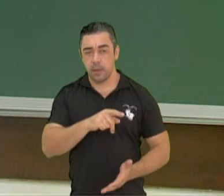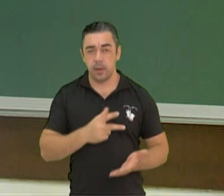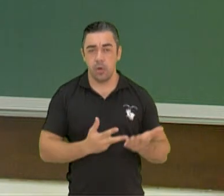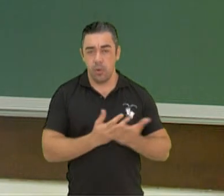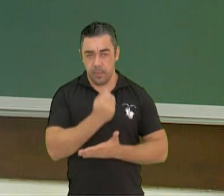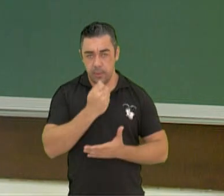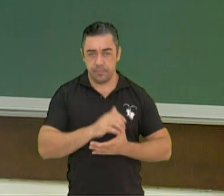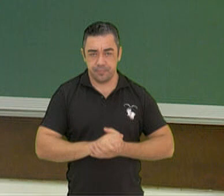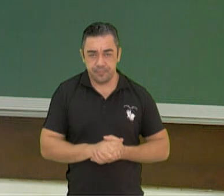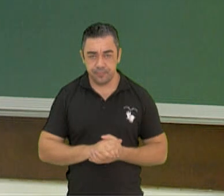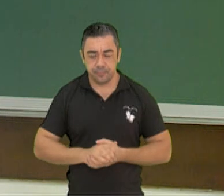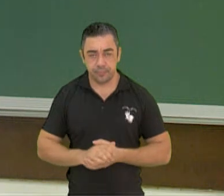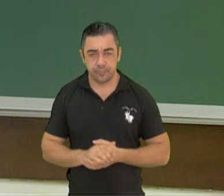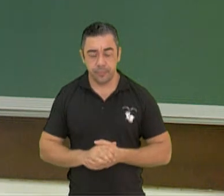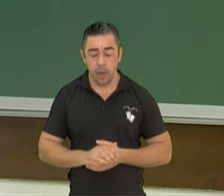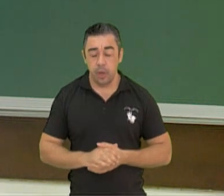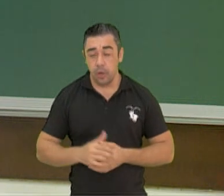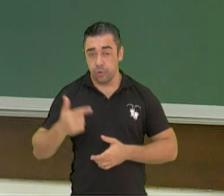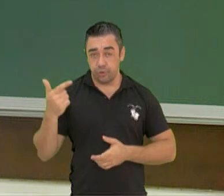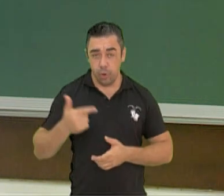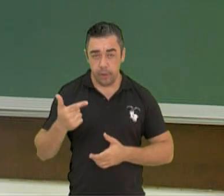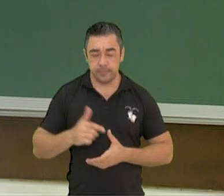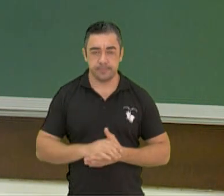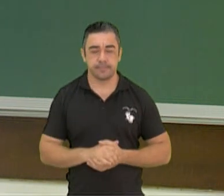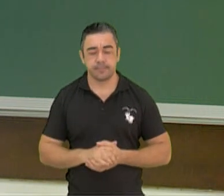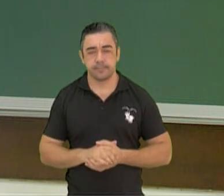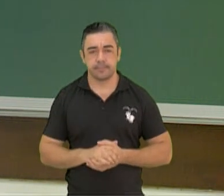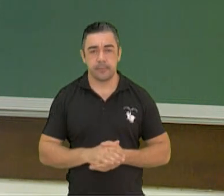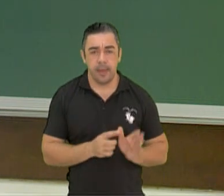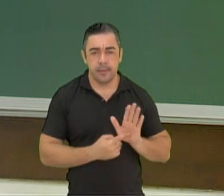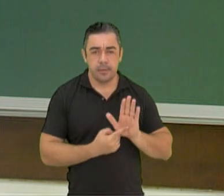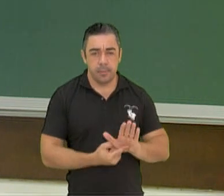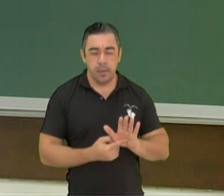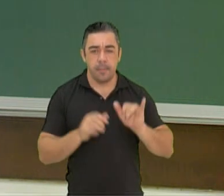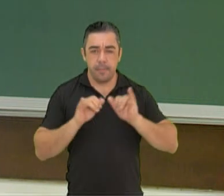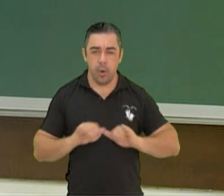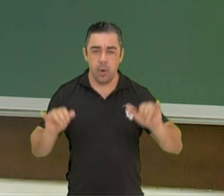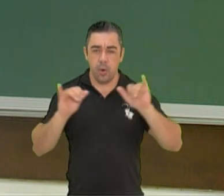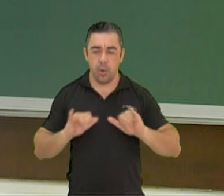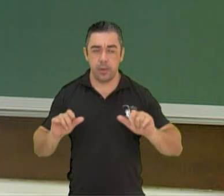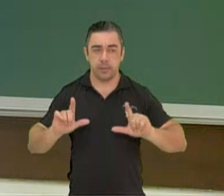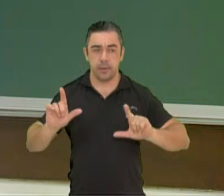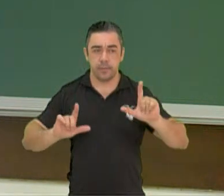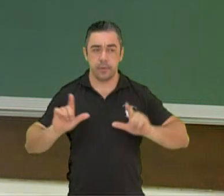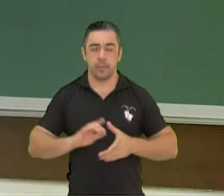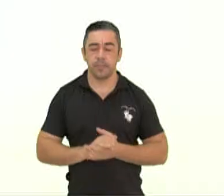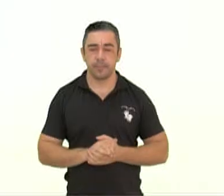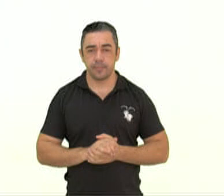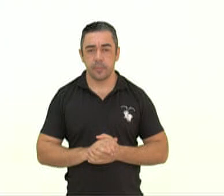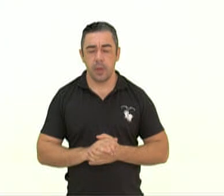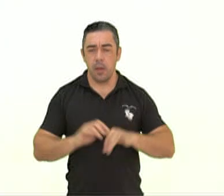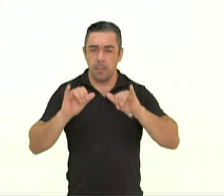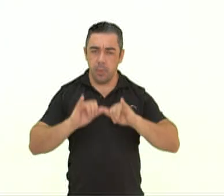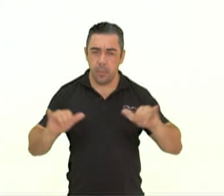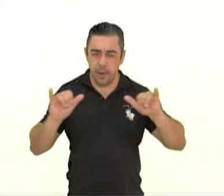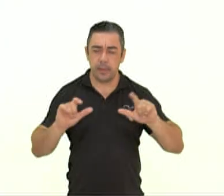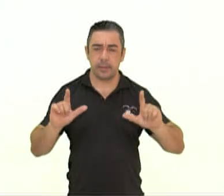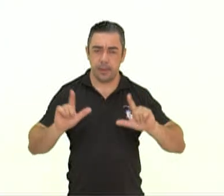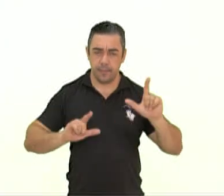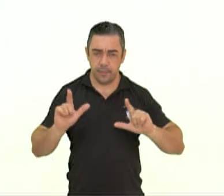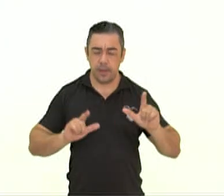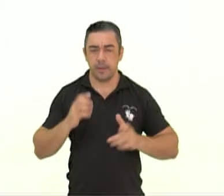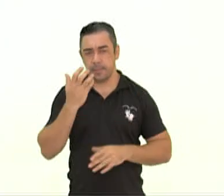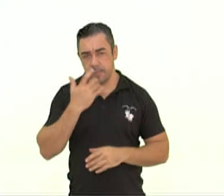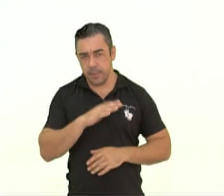consumidor. 2. Exibição de propagandas na televisão. Propagandas na TV